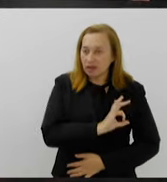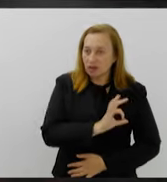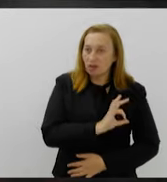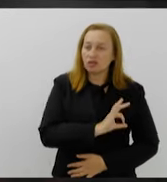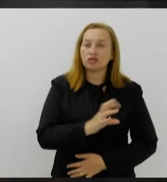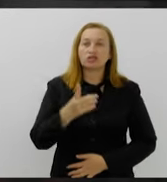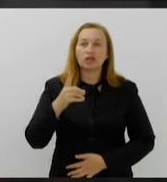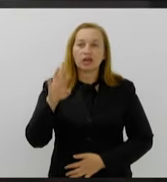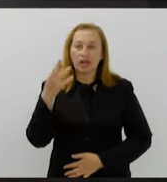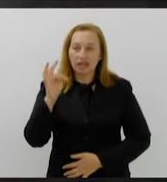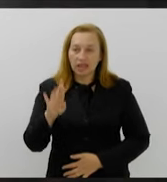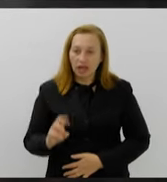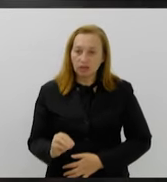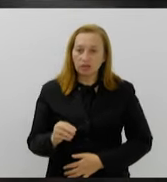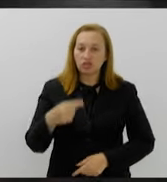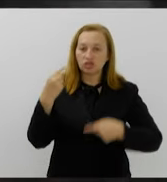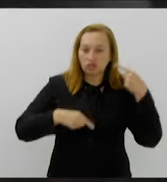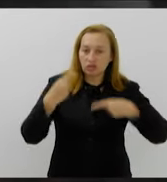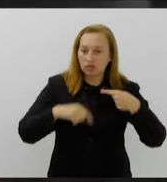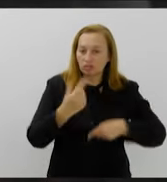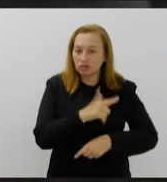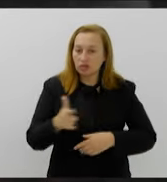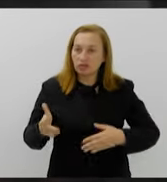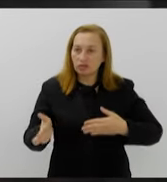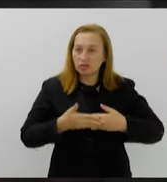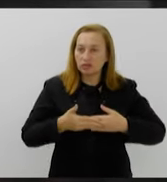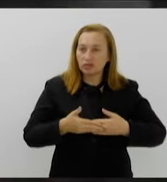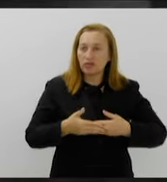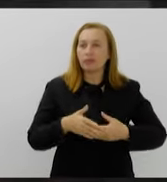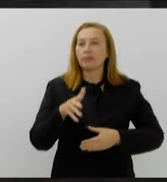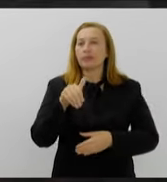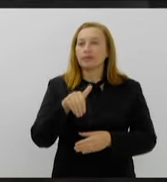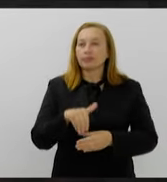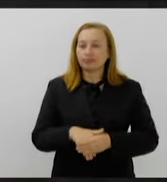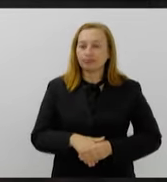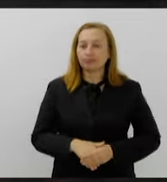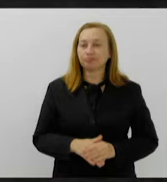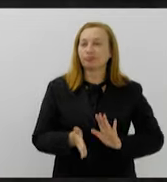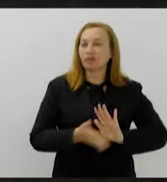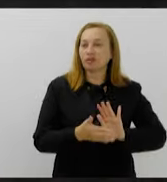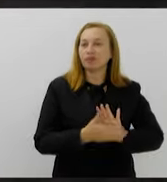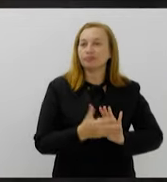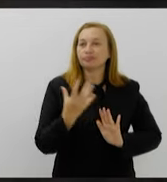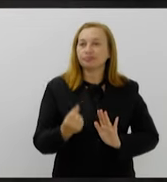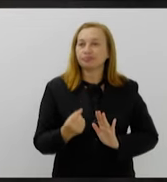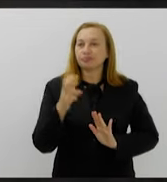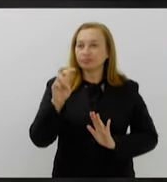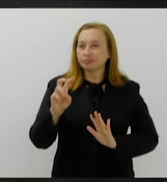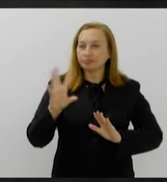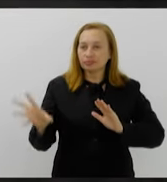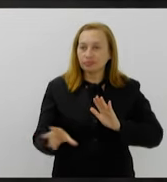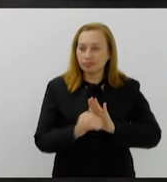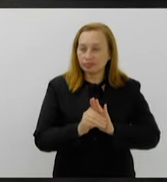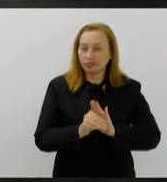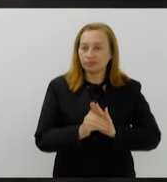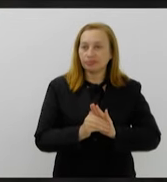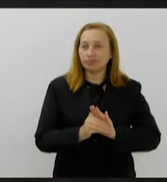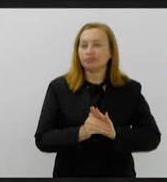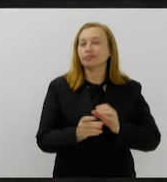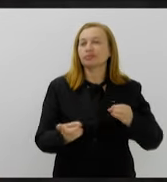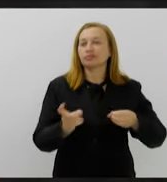Renato Miranda em discussão não havendo Quem Queira discutir encerada a discussão presente proposta recebeu cinco emendas e retorno às